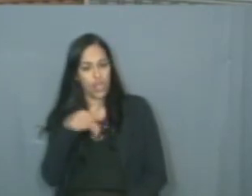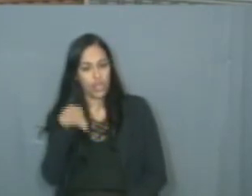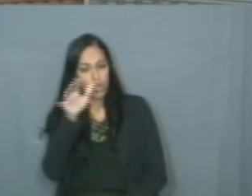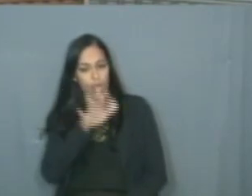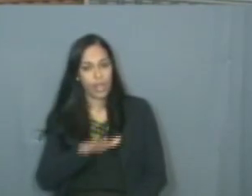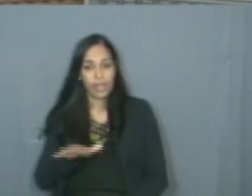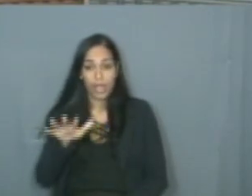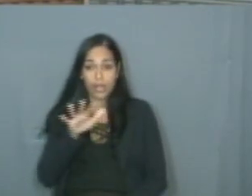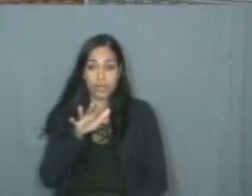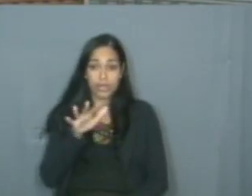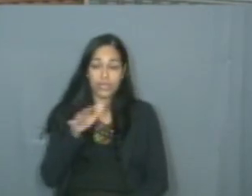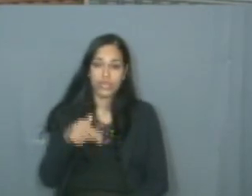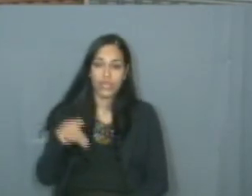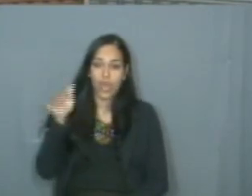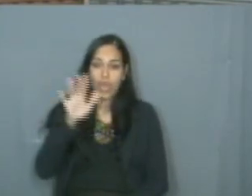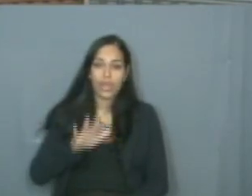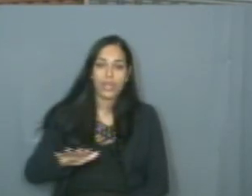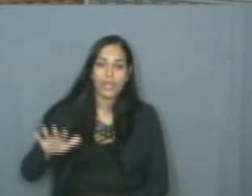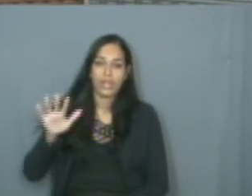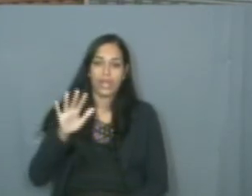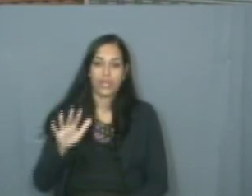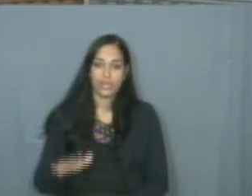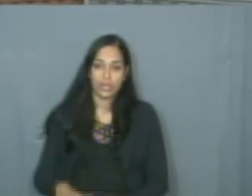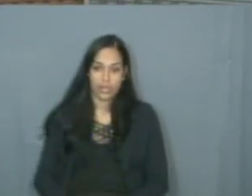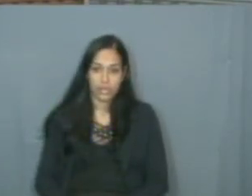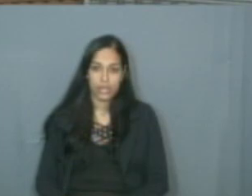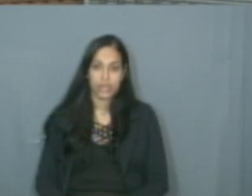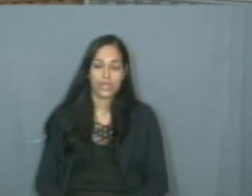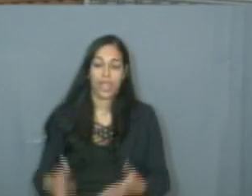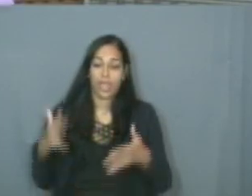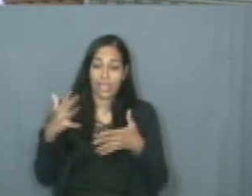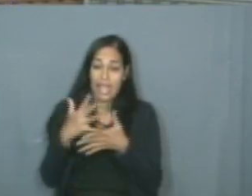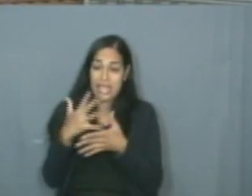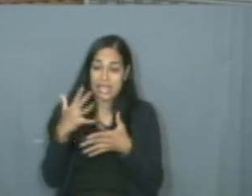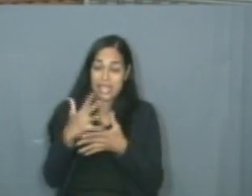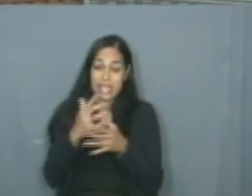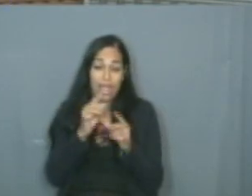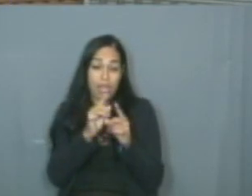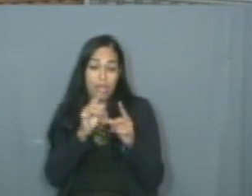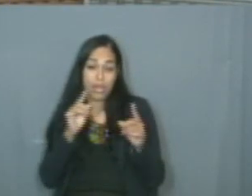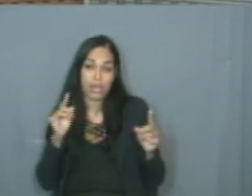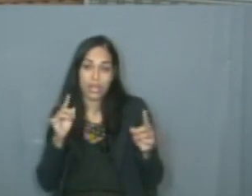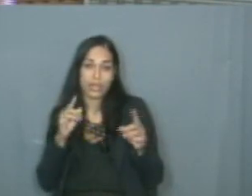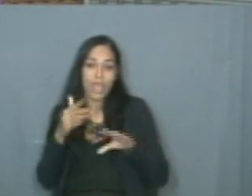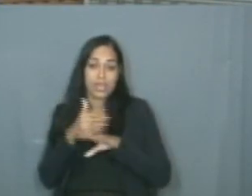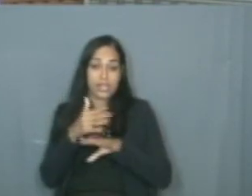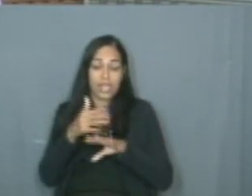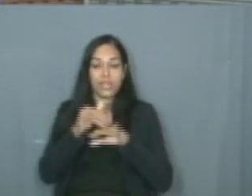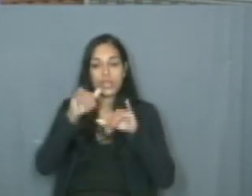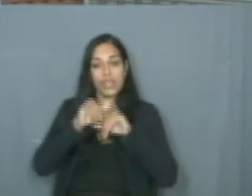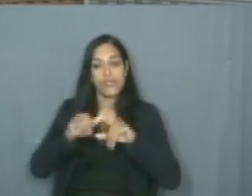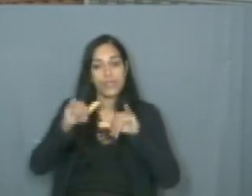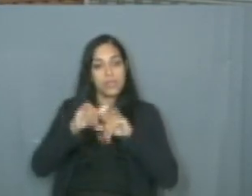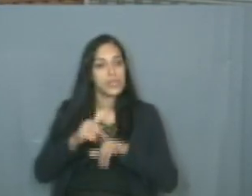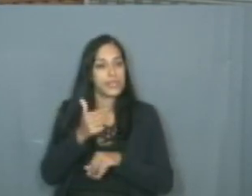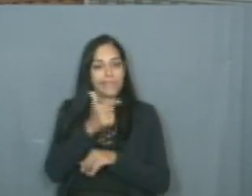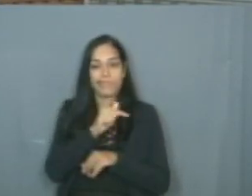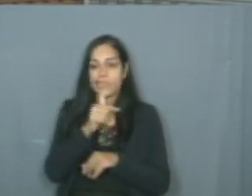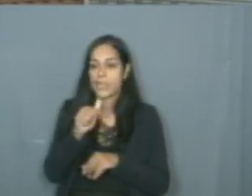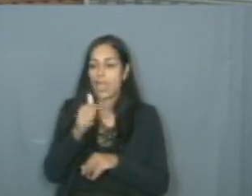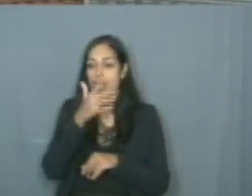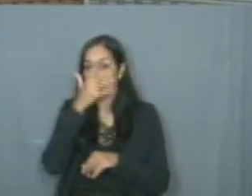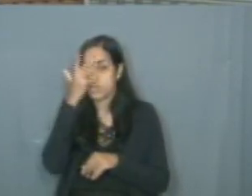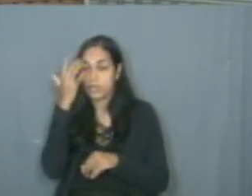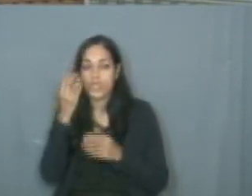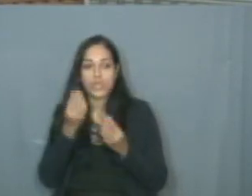Nordeste. É na região Nordeste, vereador Chico Kiko, nas cidades mais distantes, que o acesso à informação não chega. Que as pessoas não